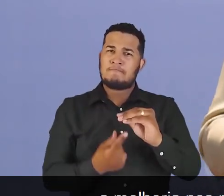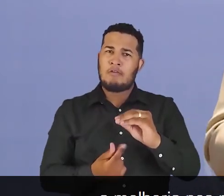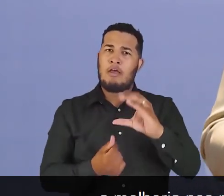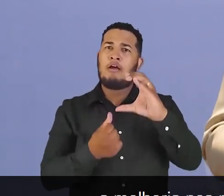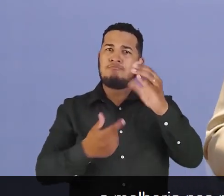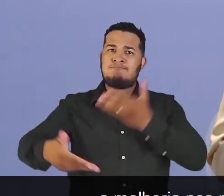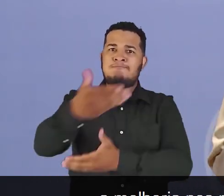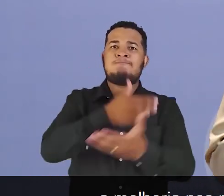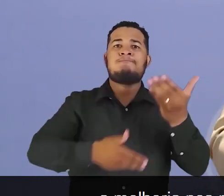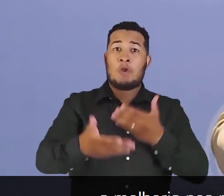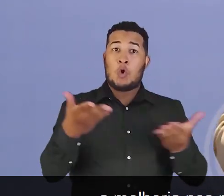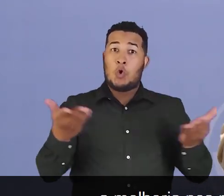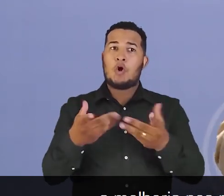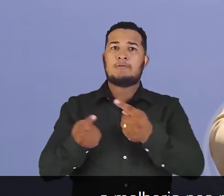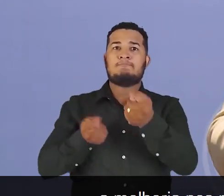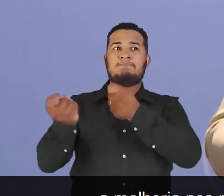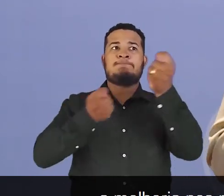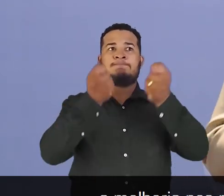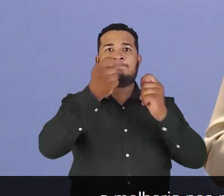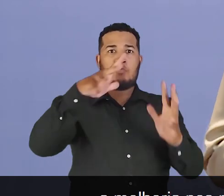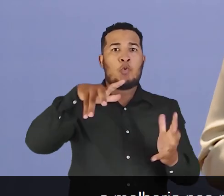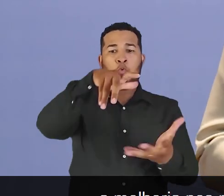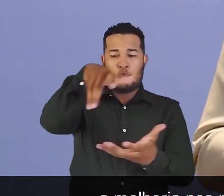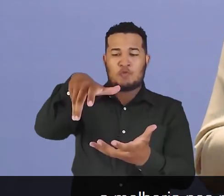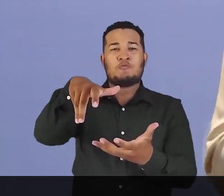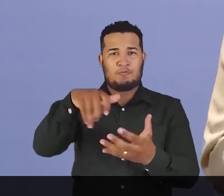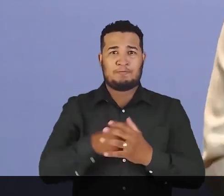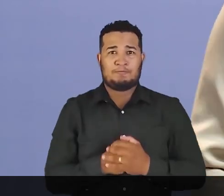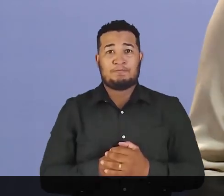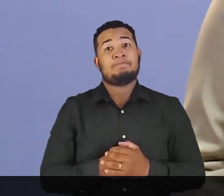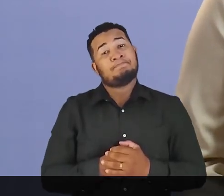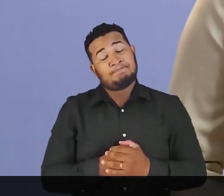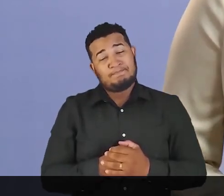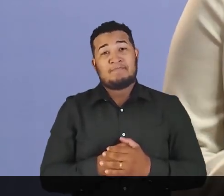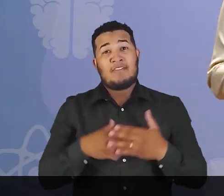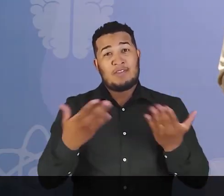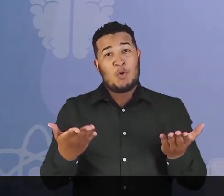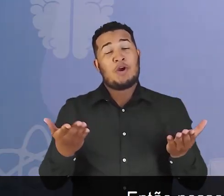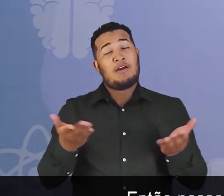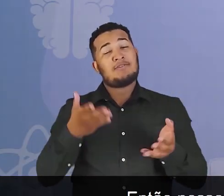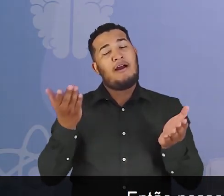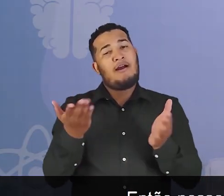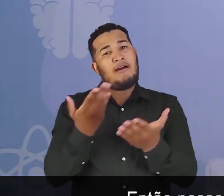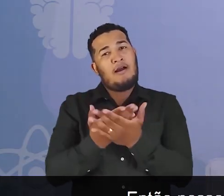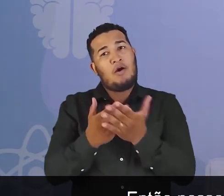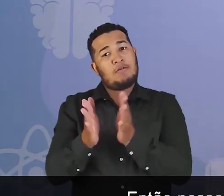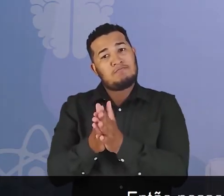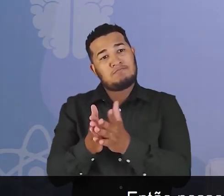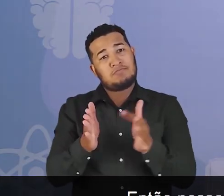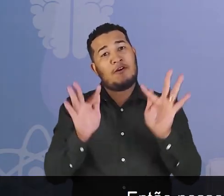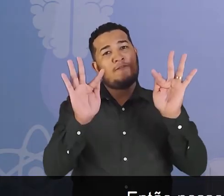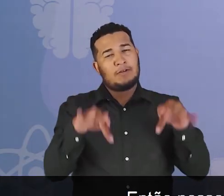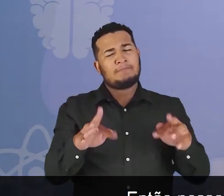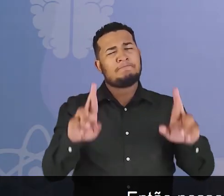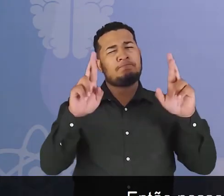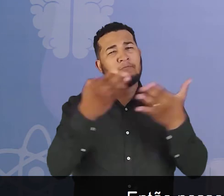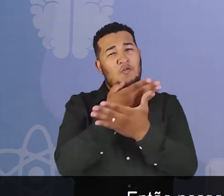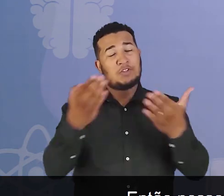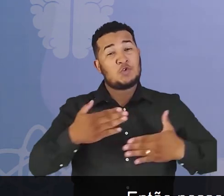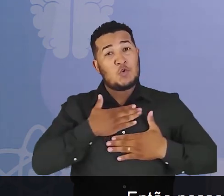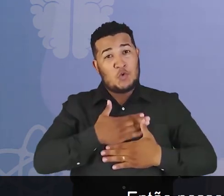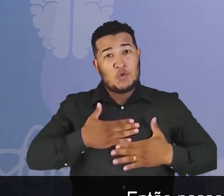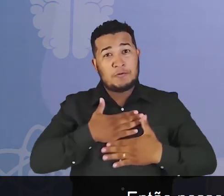esse fluxo de capital que hoje movimenta o mundo global. Bom, pessoal, estamos concluindo a nossa aula